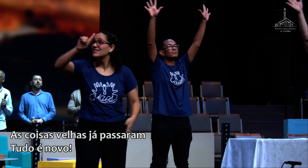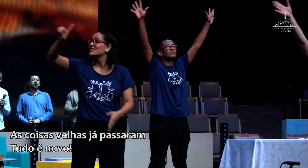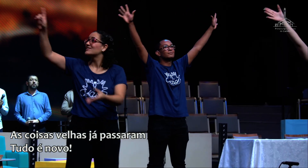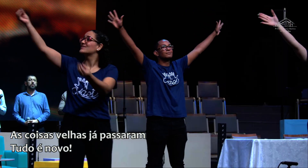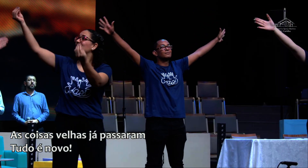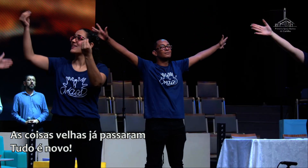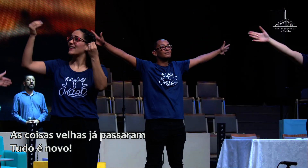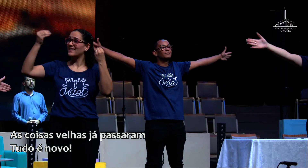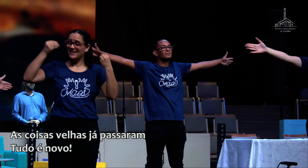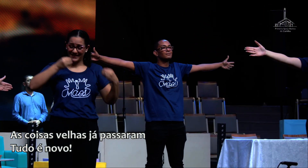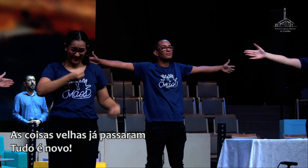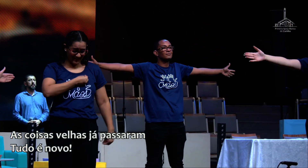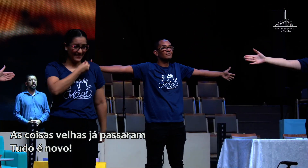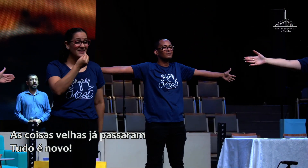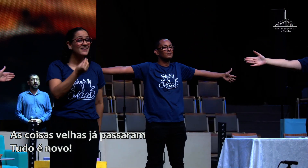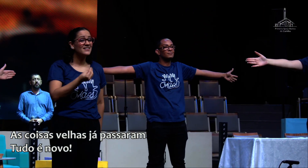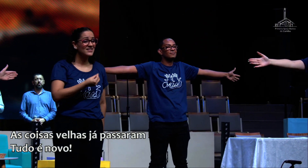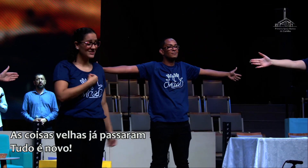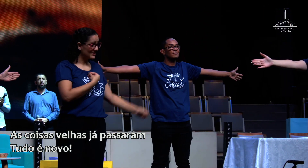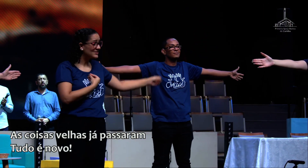passaram, tudo é